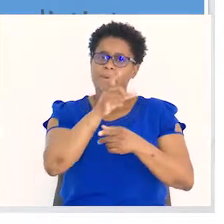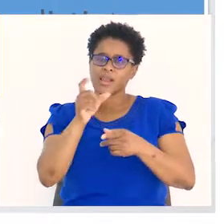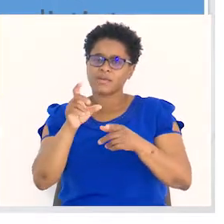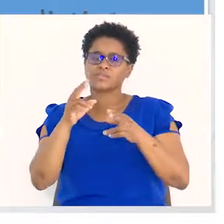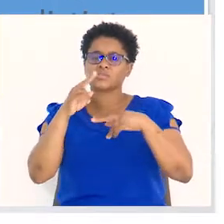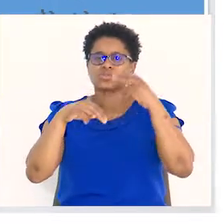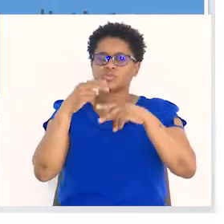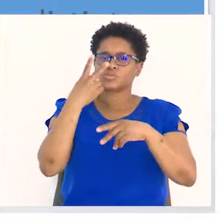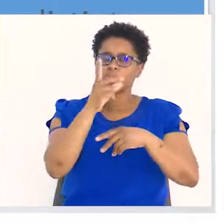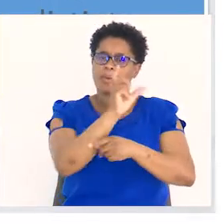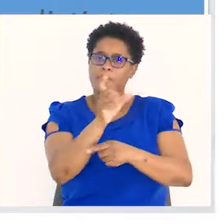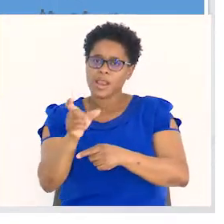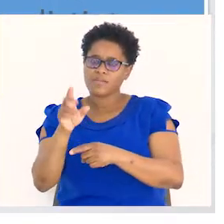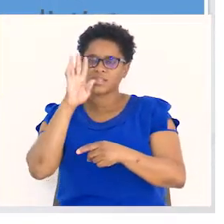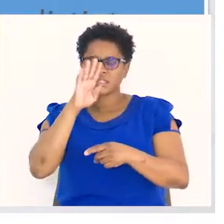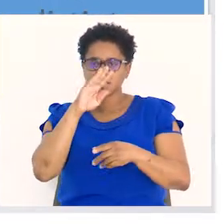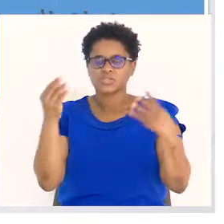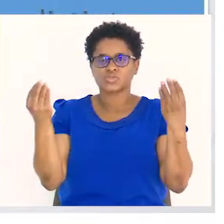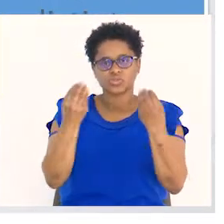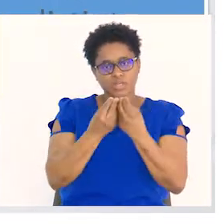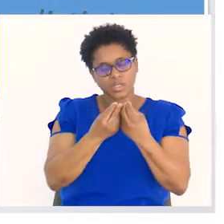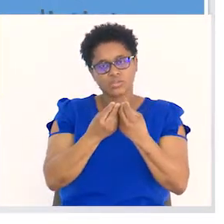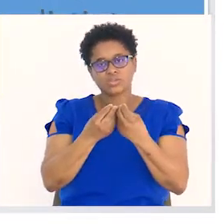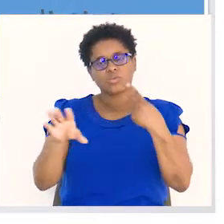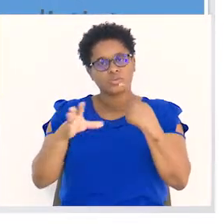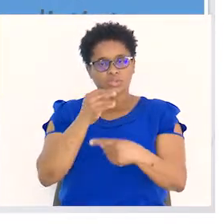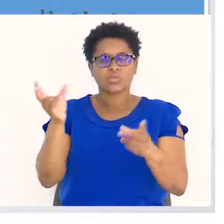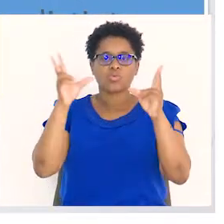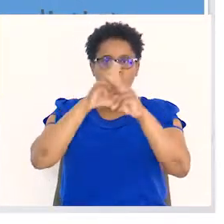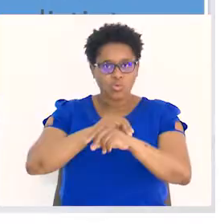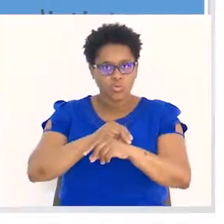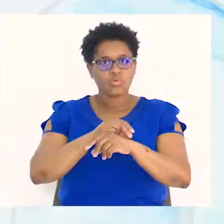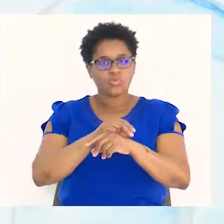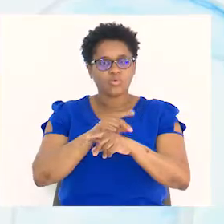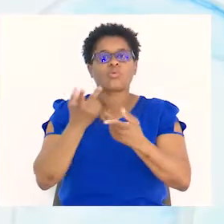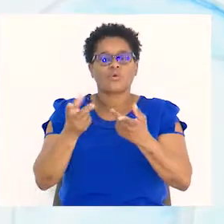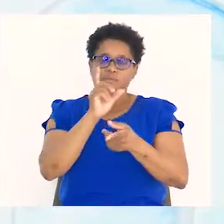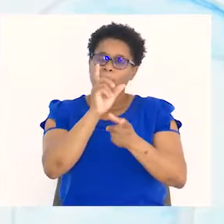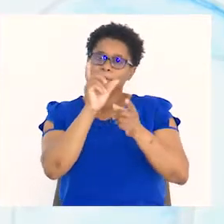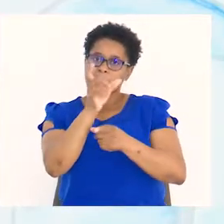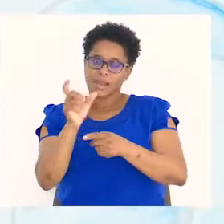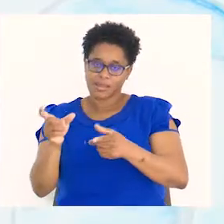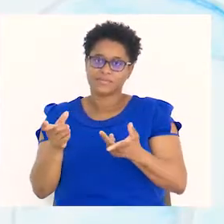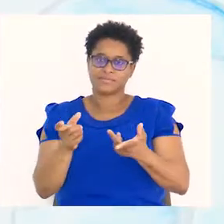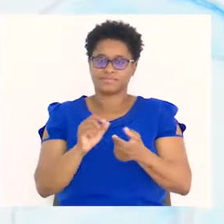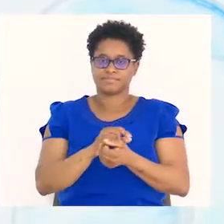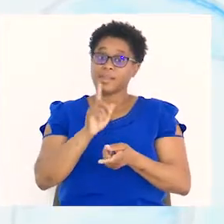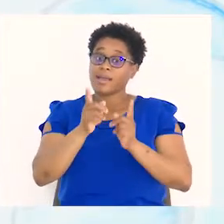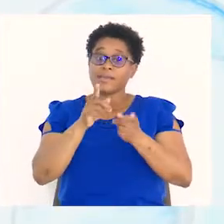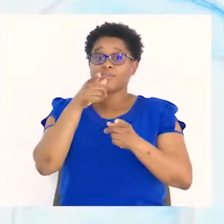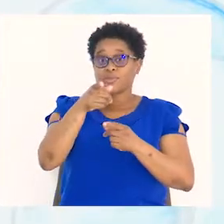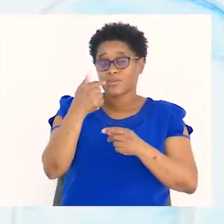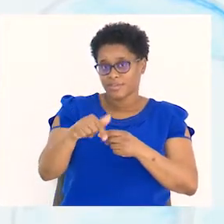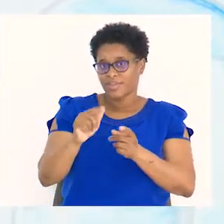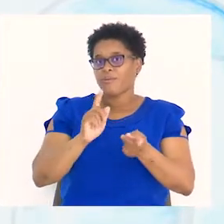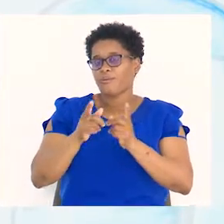que se uniram, adquirem-se um novo significado. Aqui, tu vais ter